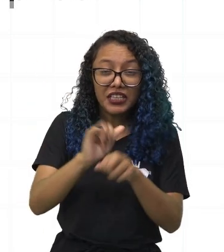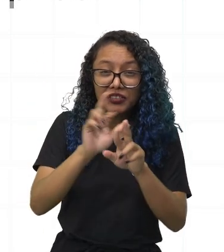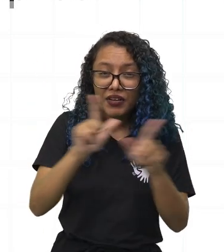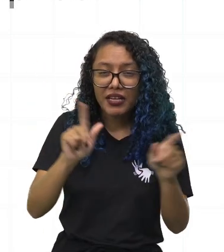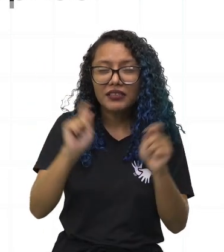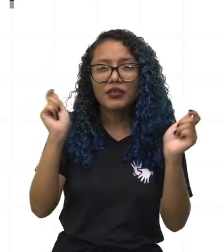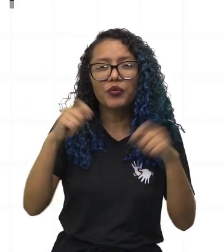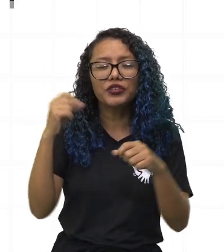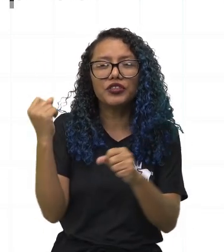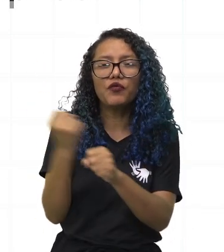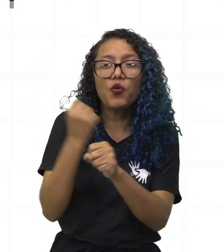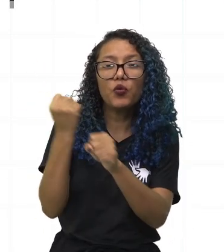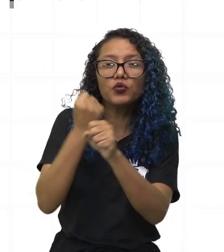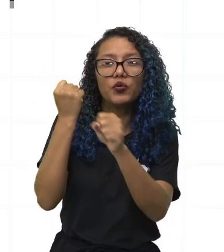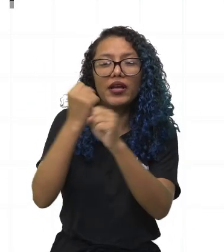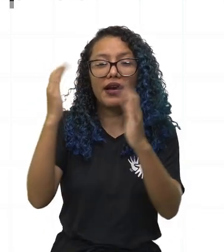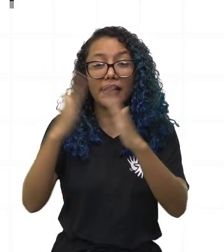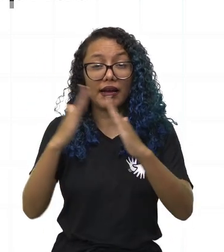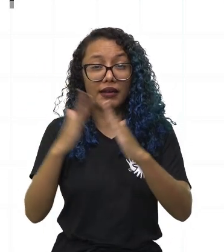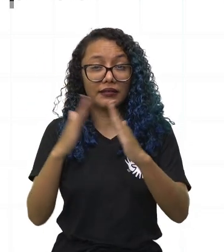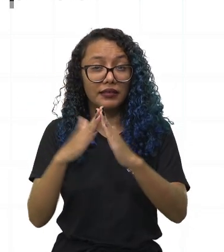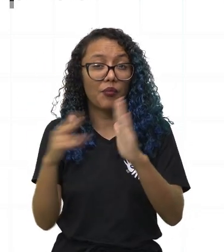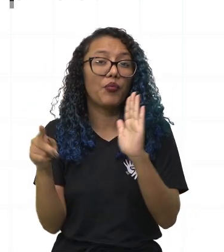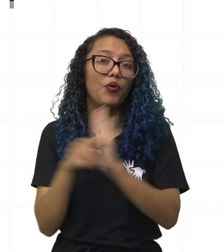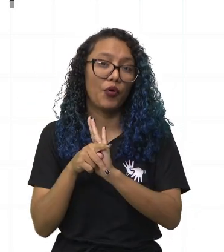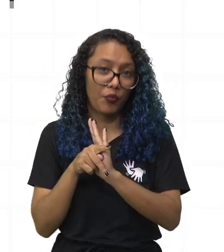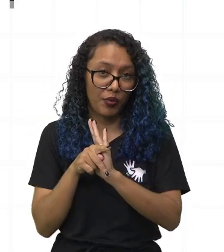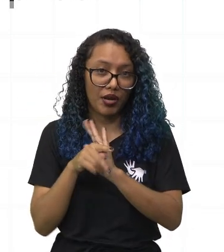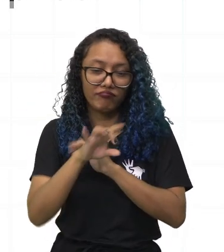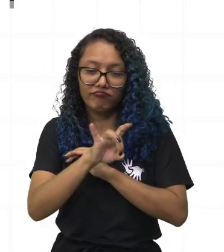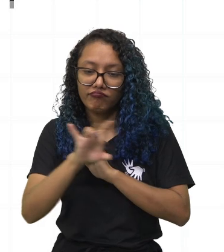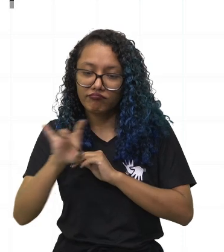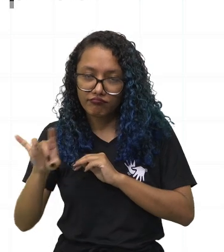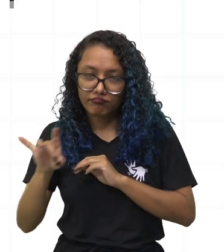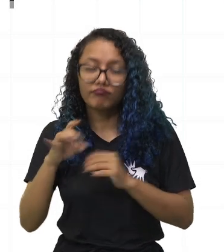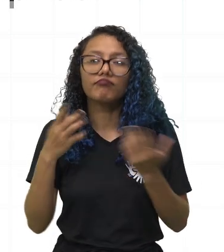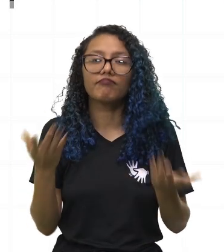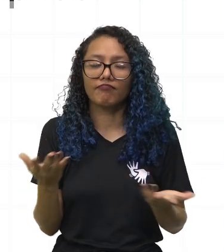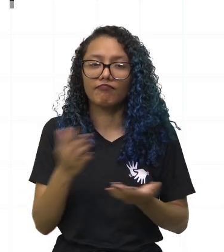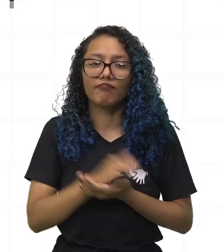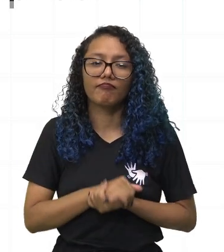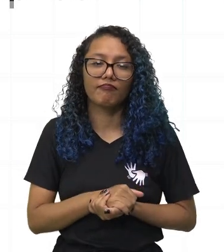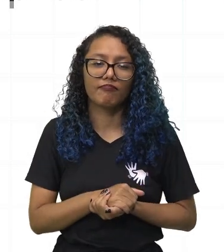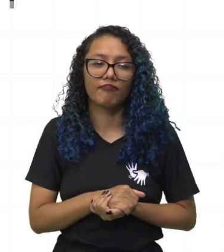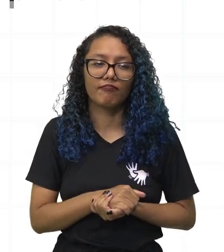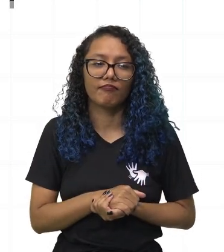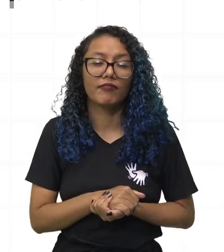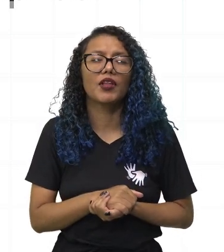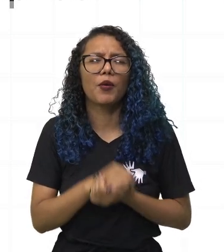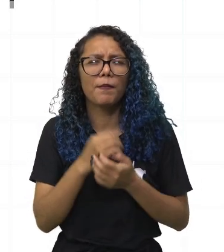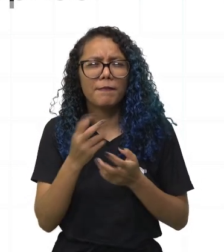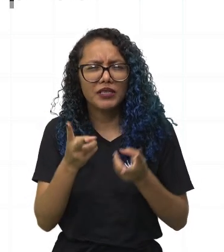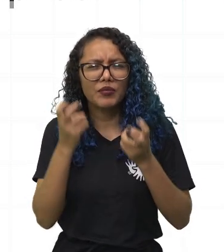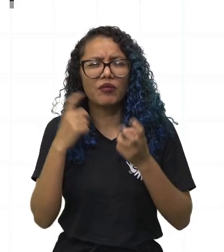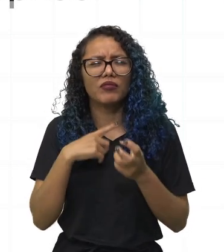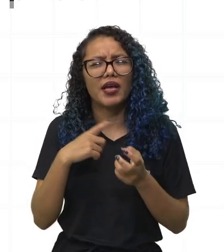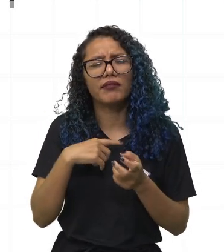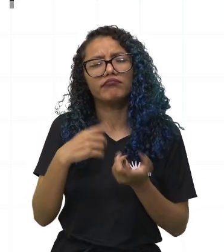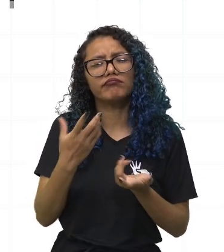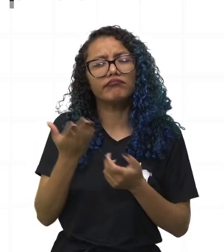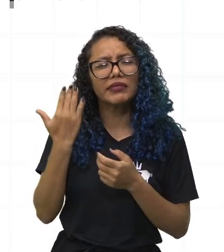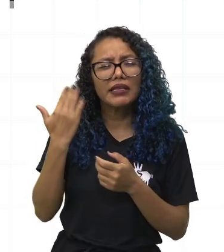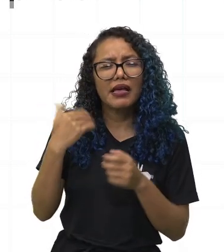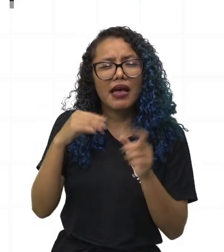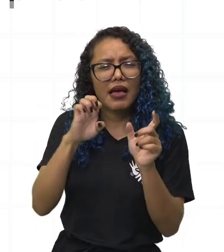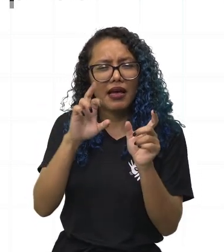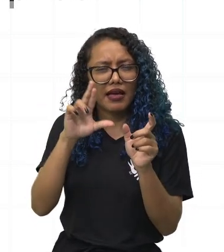própria casa. Então, olha só, percebam nesse texto que nós temos aí, era uma vez, apesar de não